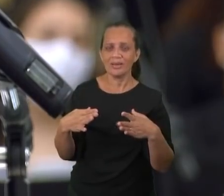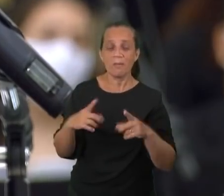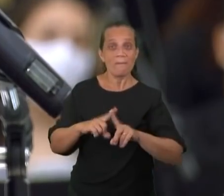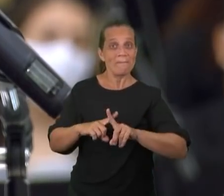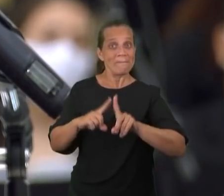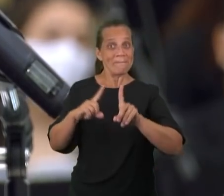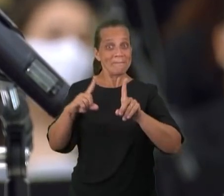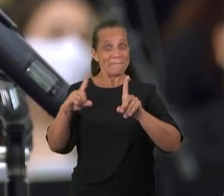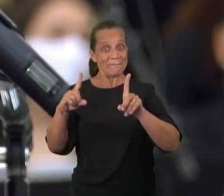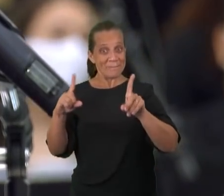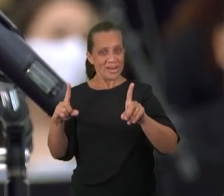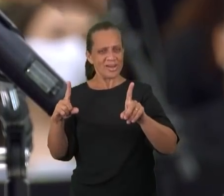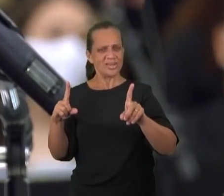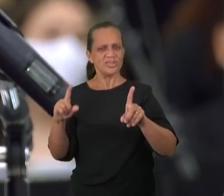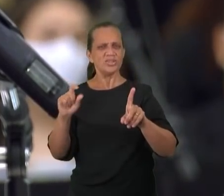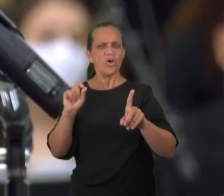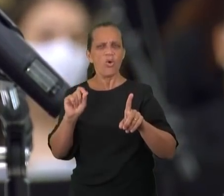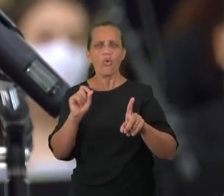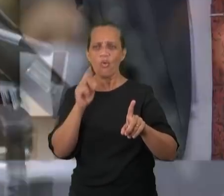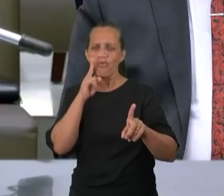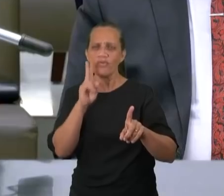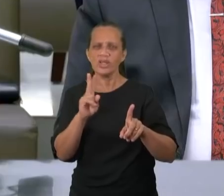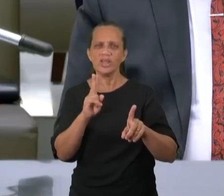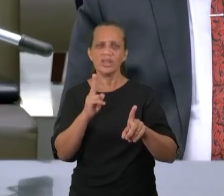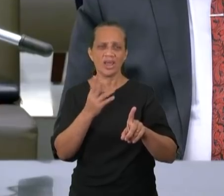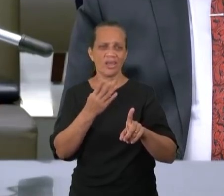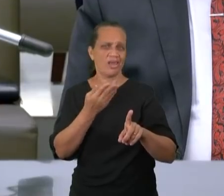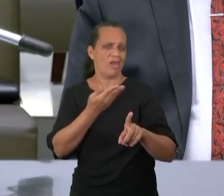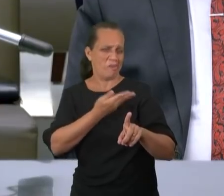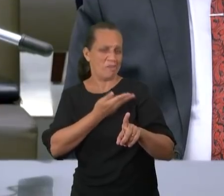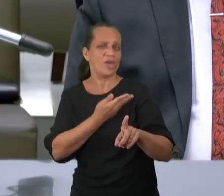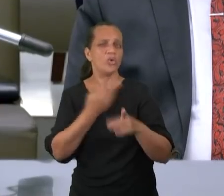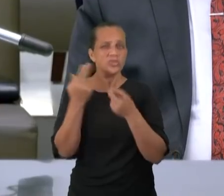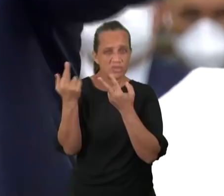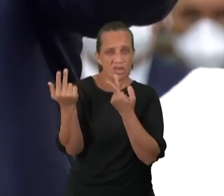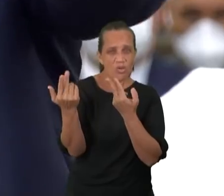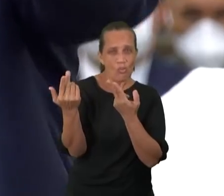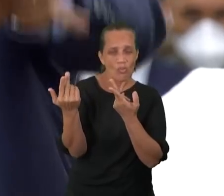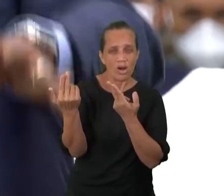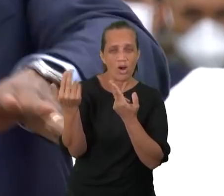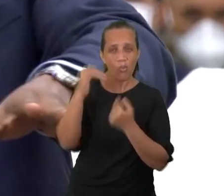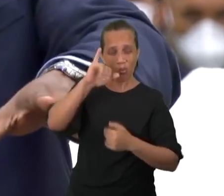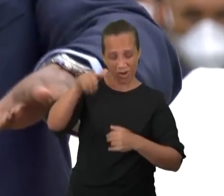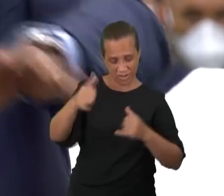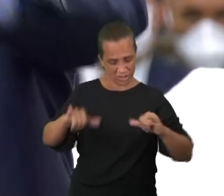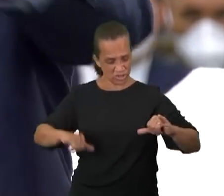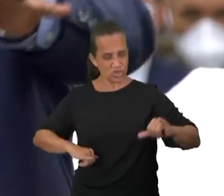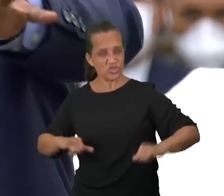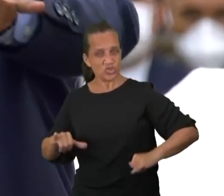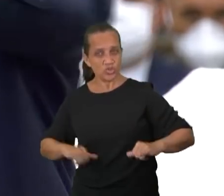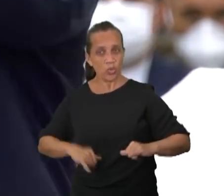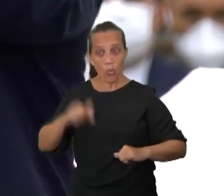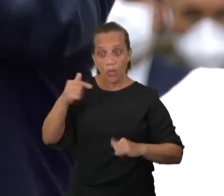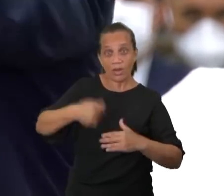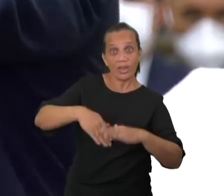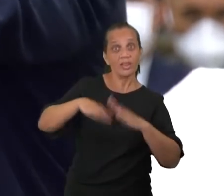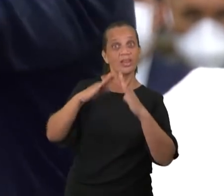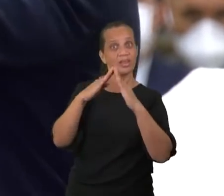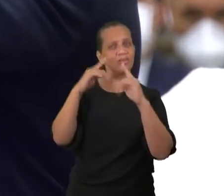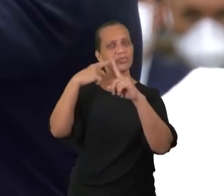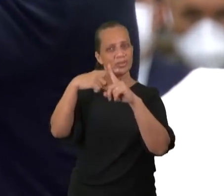Infelizmente, os amigos de Jó estão aqui, aqui assim, no meio da gente aqui, estão aqui. É assim ou não é, pastor? Está aqui,